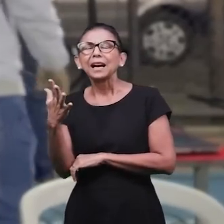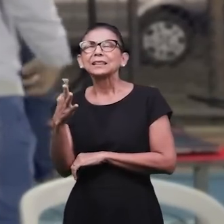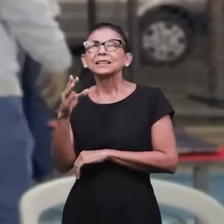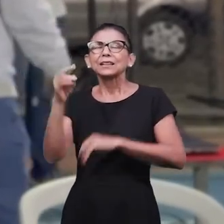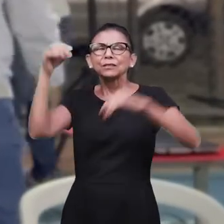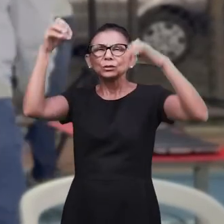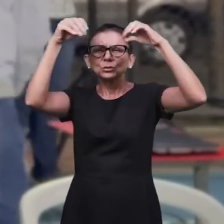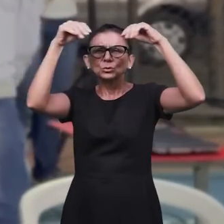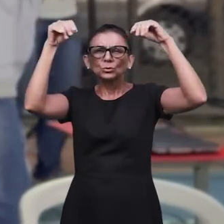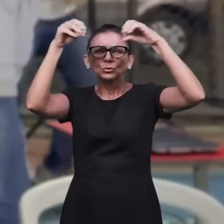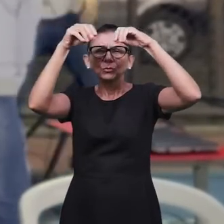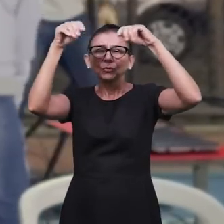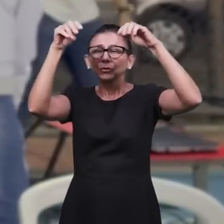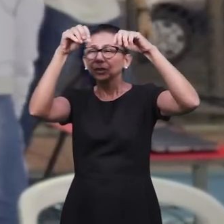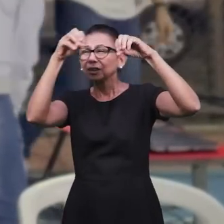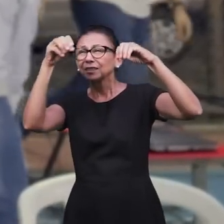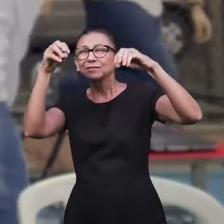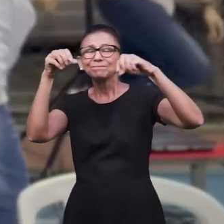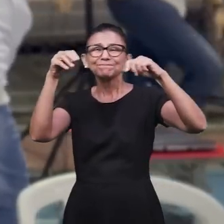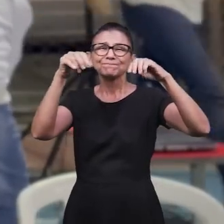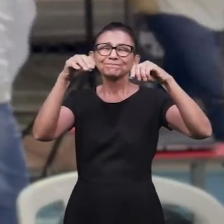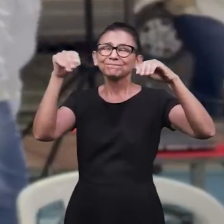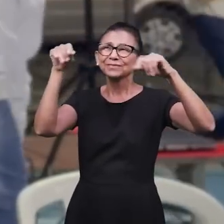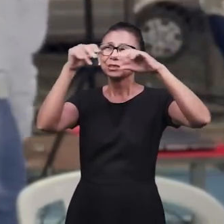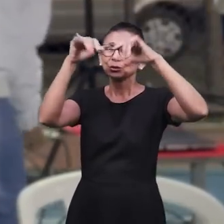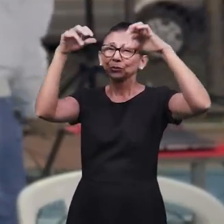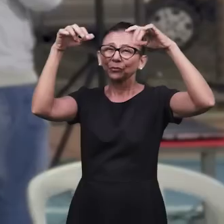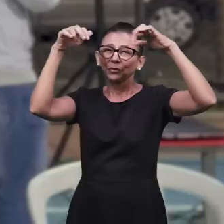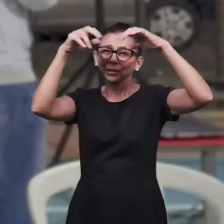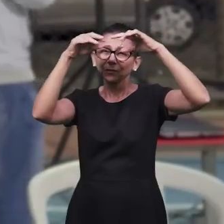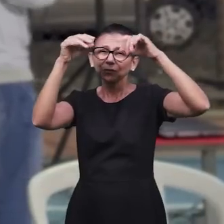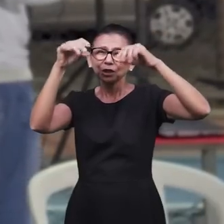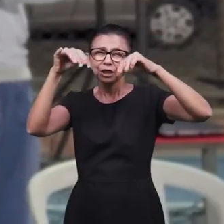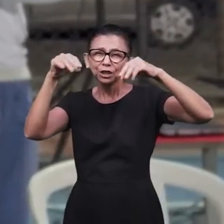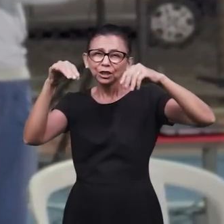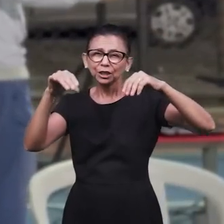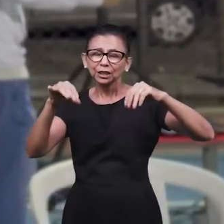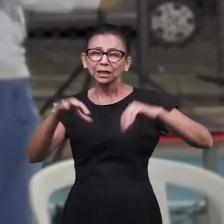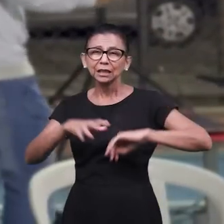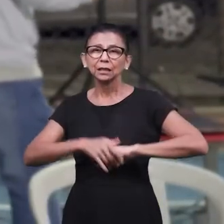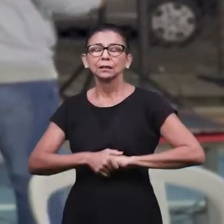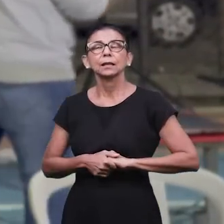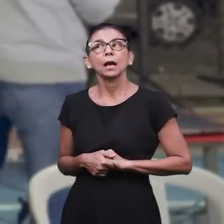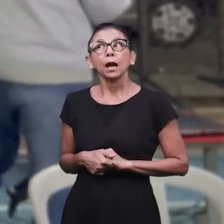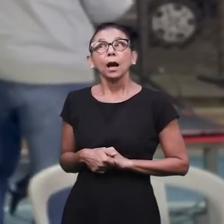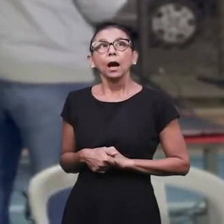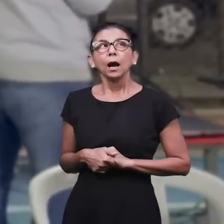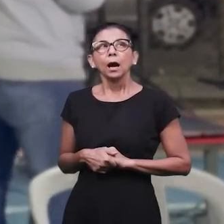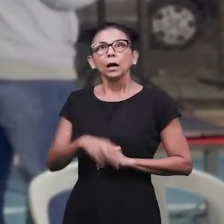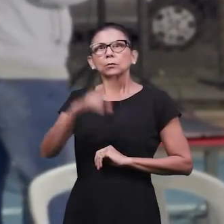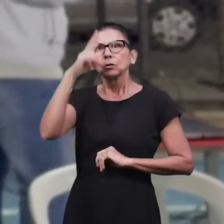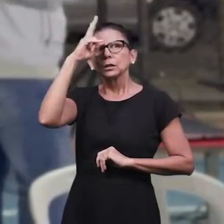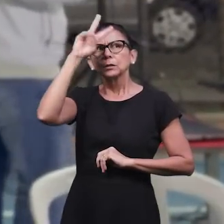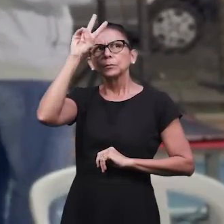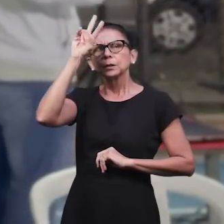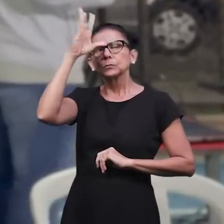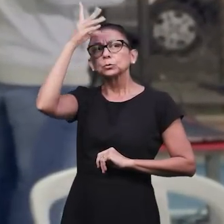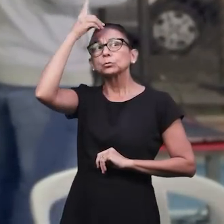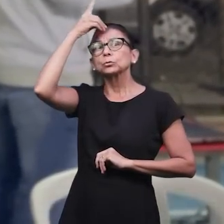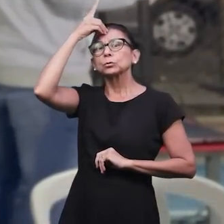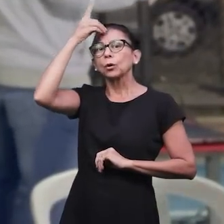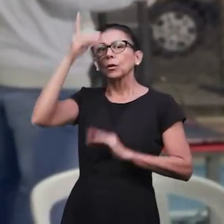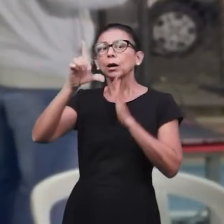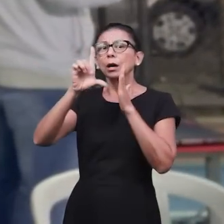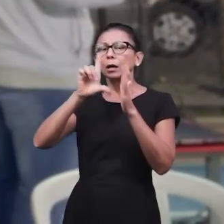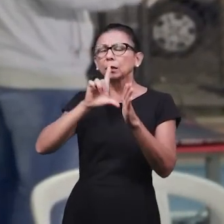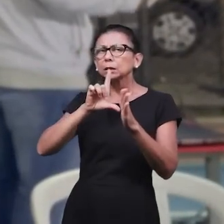estávamos temerosos da chuva, mas nós nos lembramos do dom. Foi exatamente o que aconteceu. Quando nós saímos para a